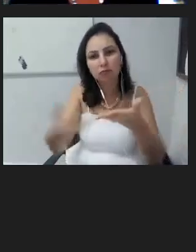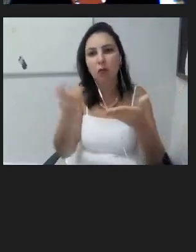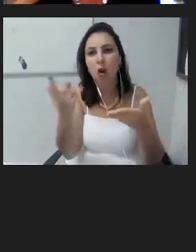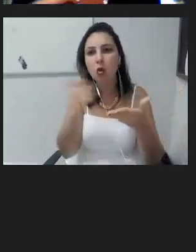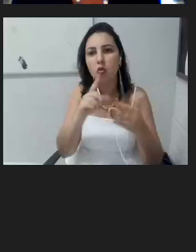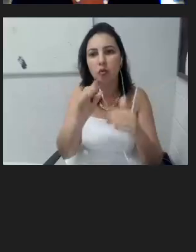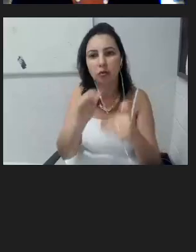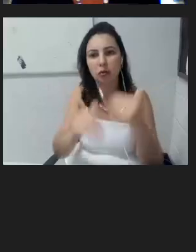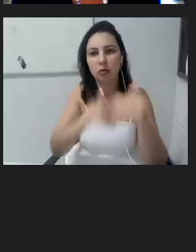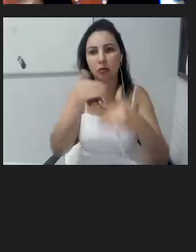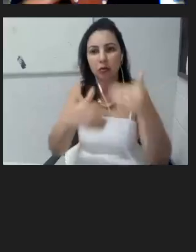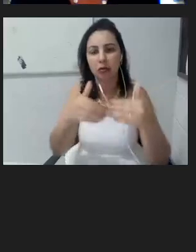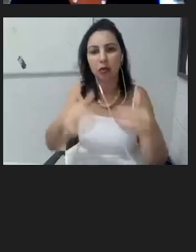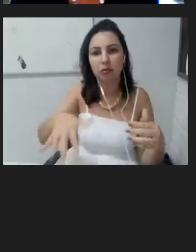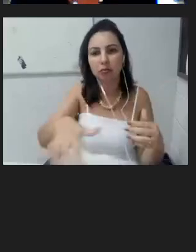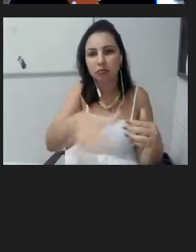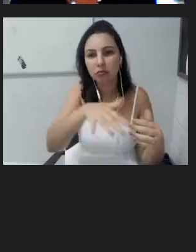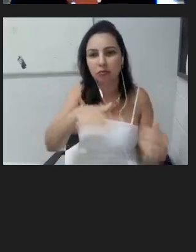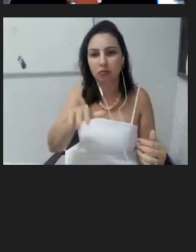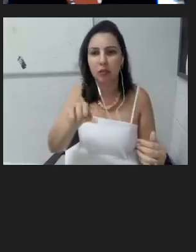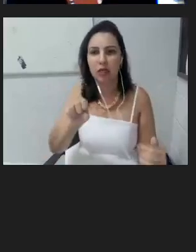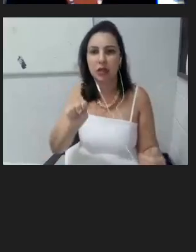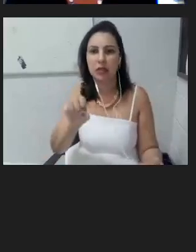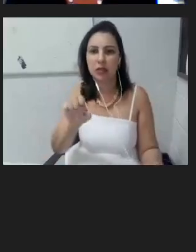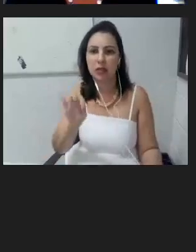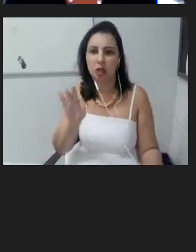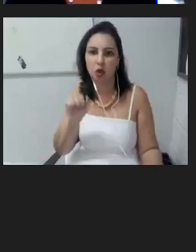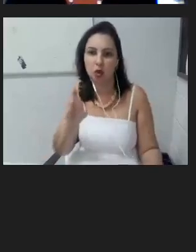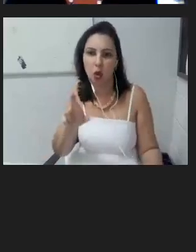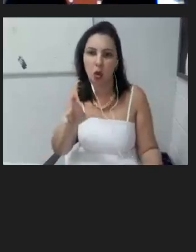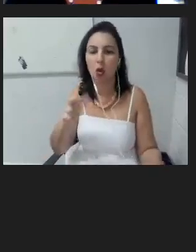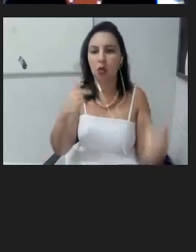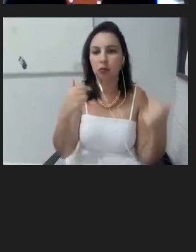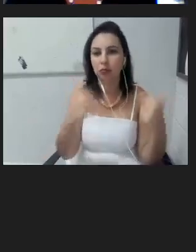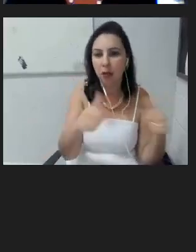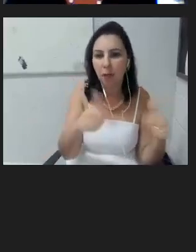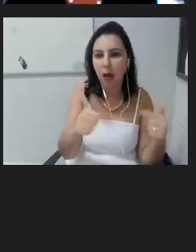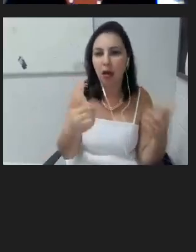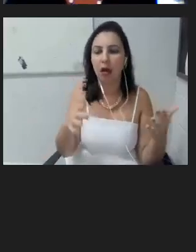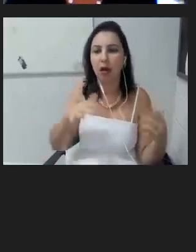trabalho naquele setor, naquele espaço, onde for.